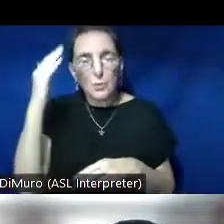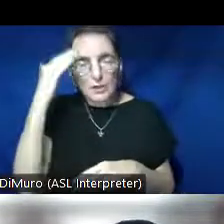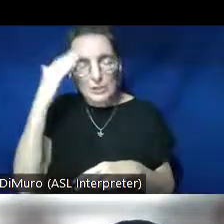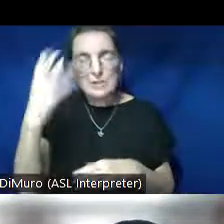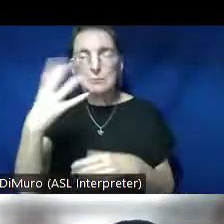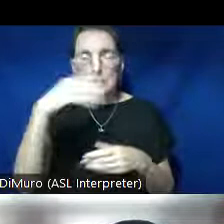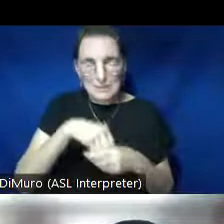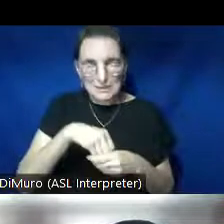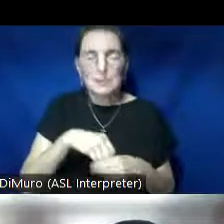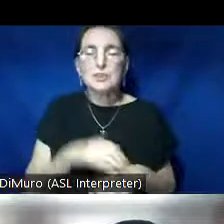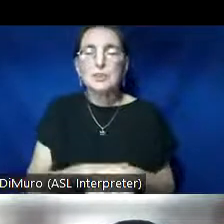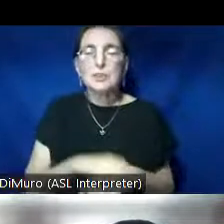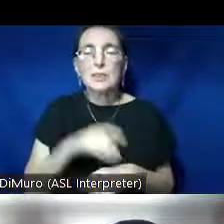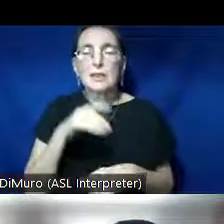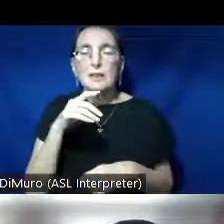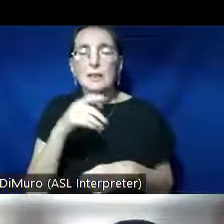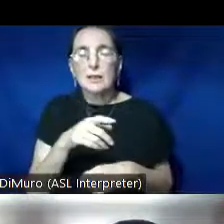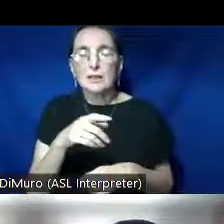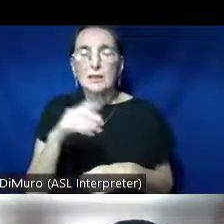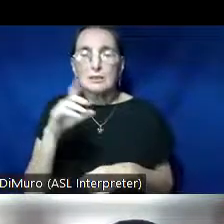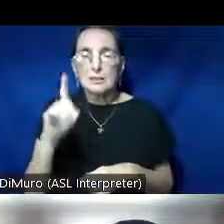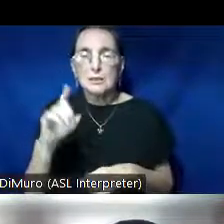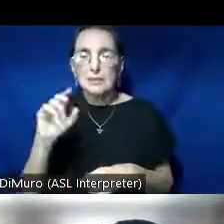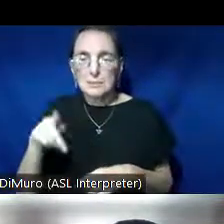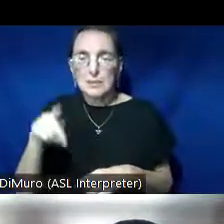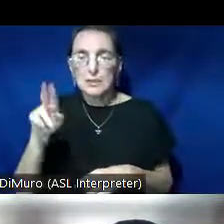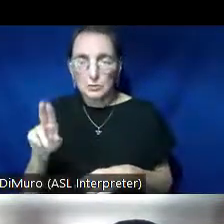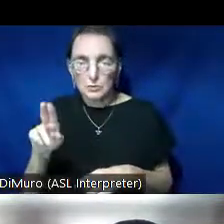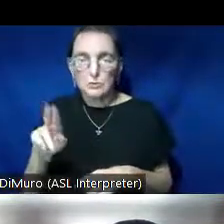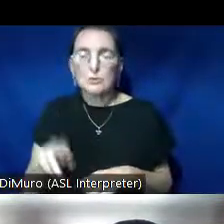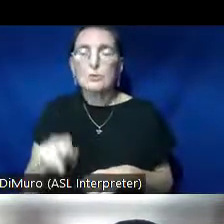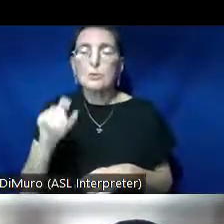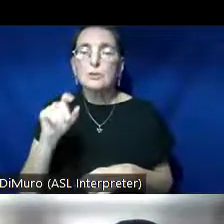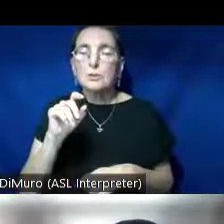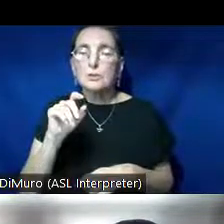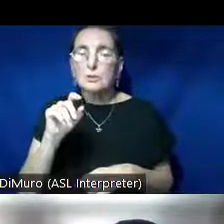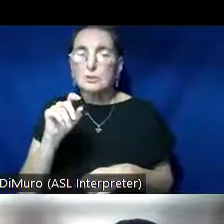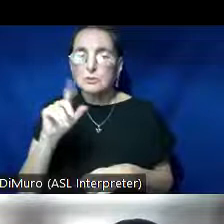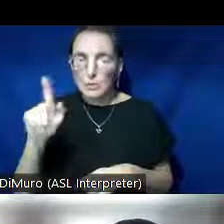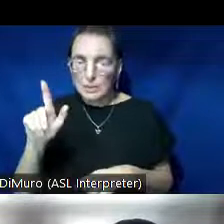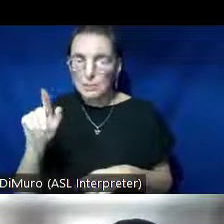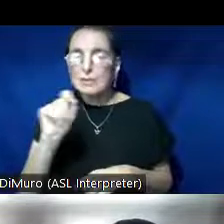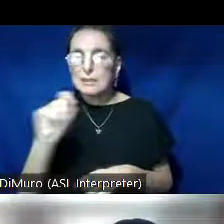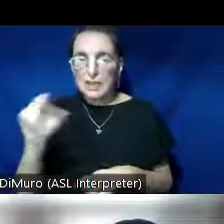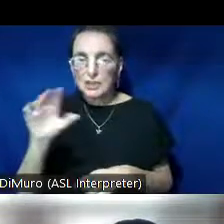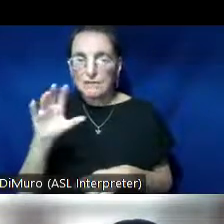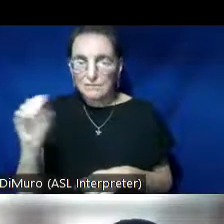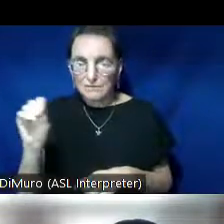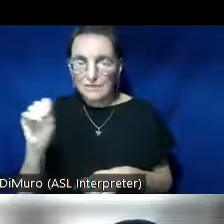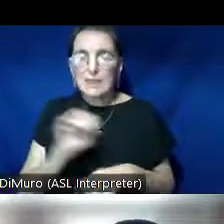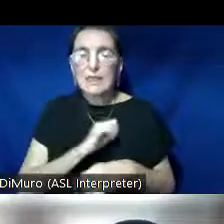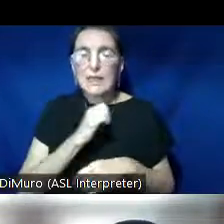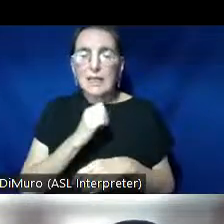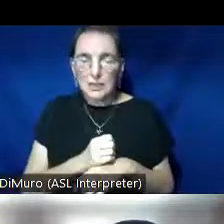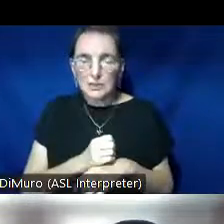com acesso à língua, que é serviço providenciado para providência e interpretação.